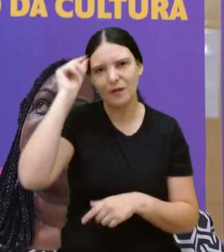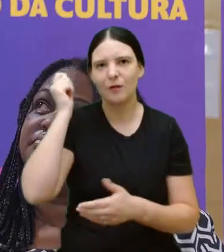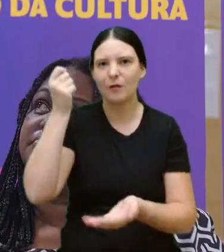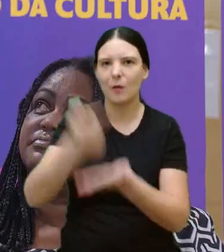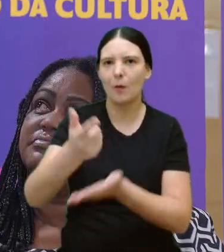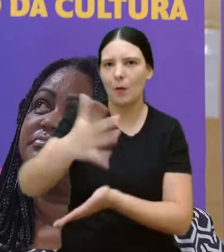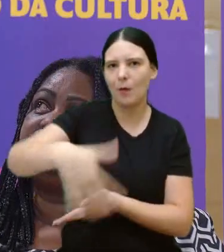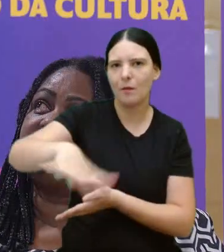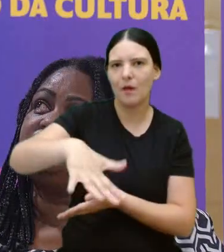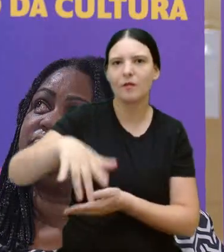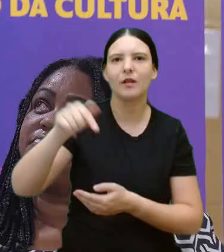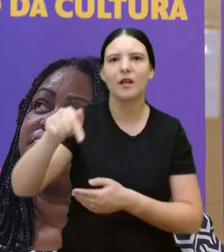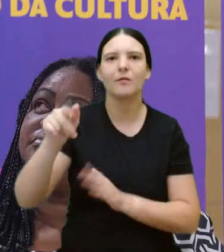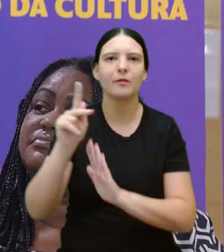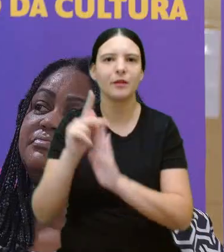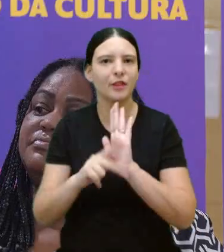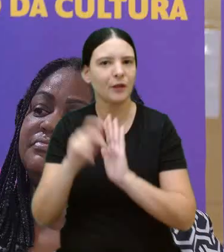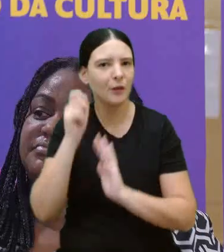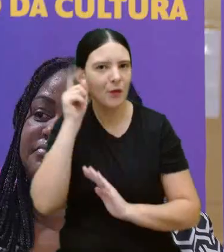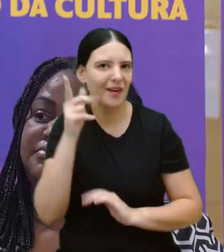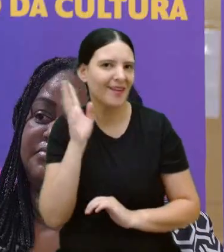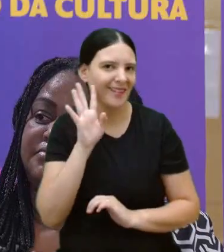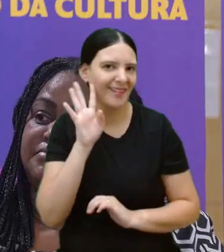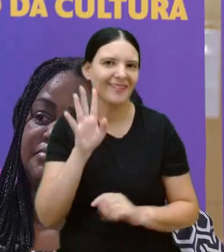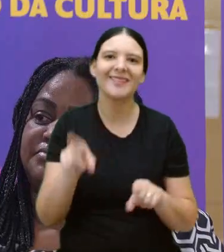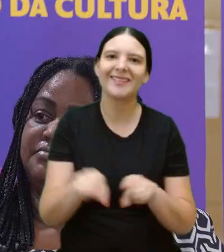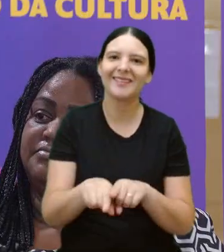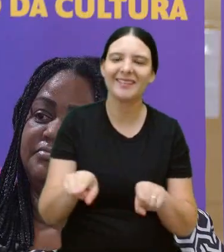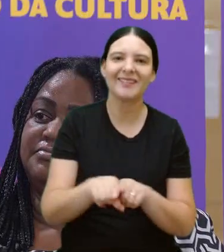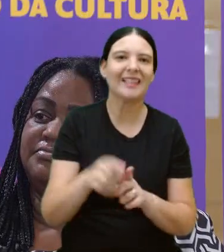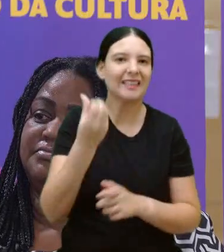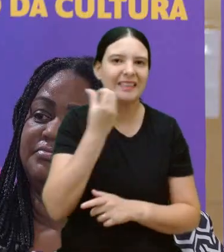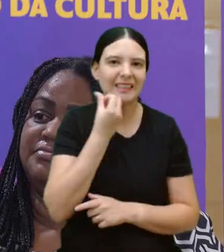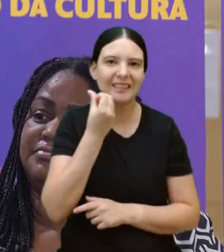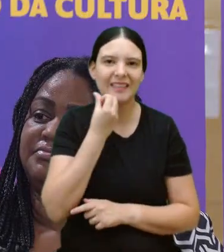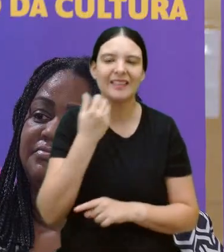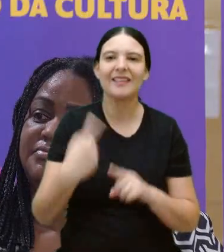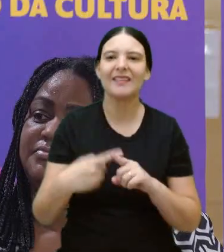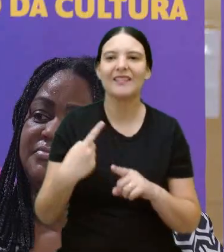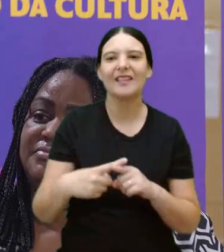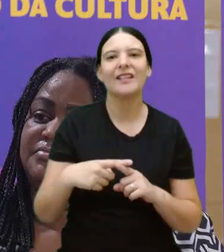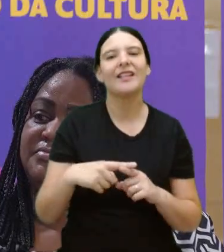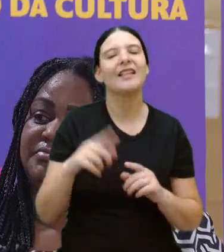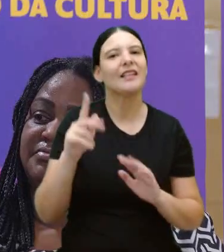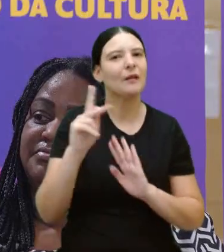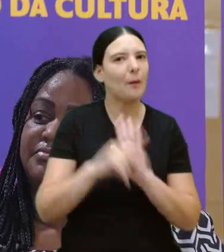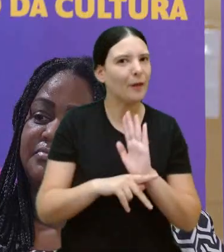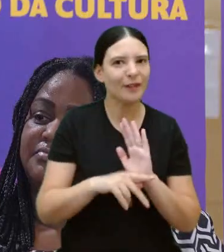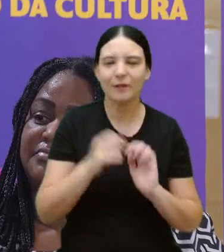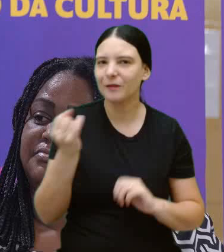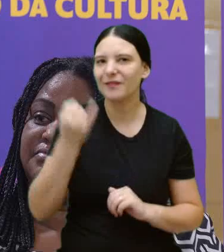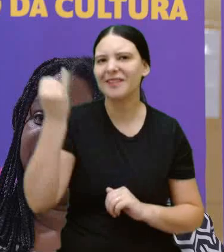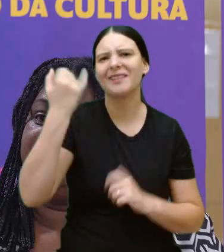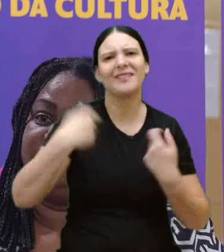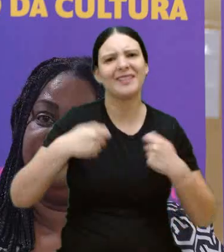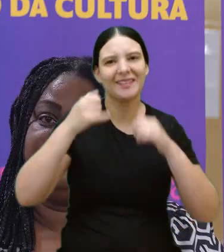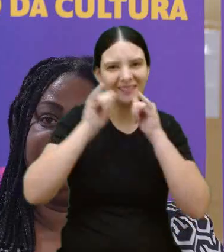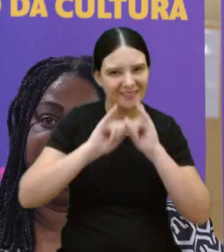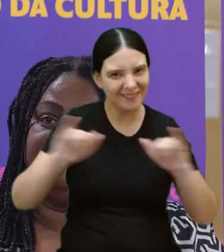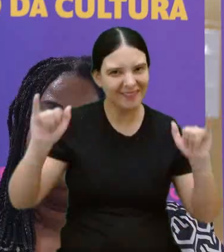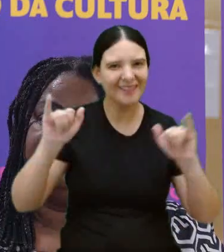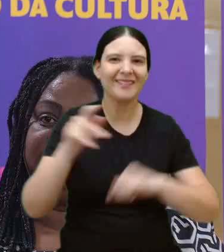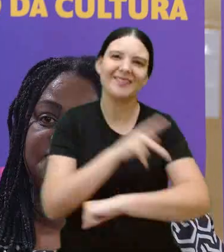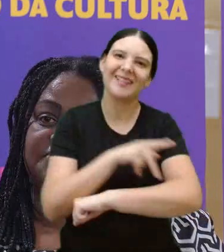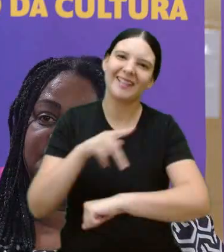cultural muito bacana. E nós vamos plantar também na sexta-feira o nosso Buriti perdido. Falei que eu não podia sair de jeito nenhum sem plantar o Buriti em Paracatu. O Buriti que está